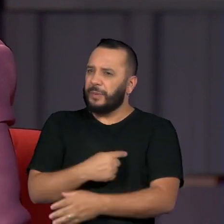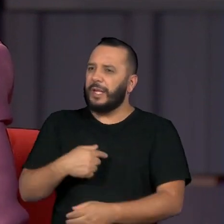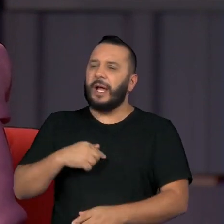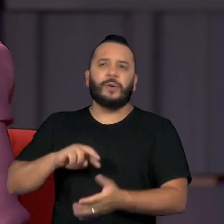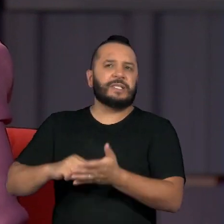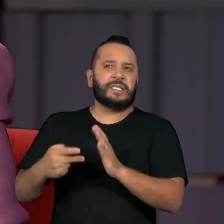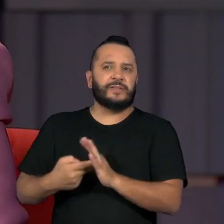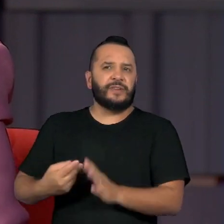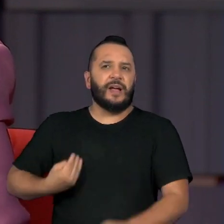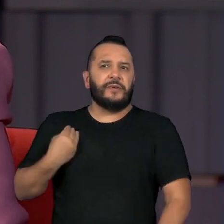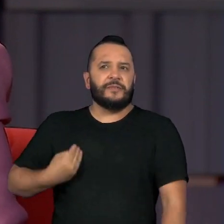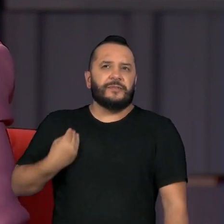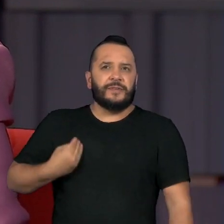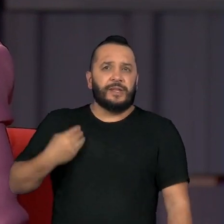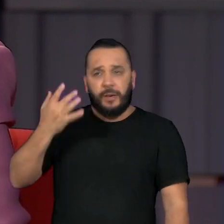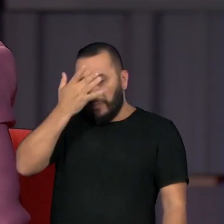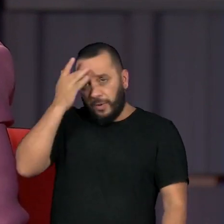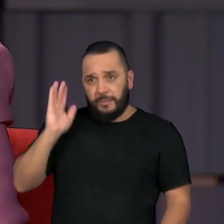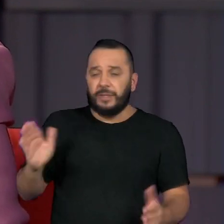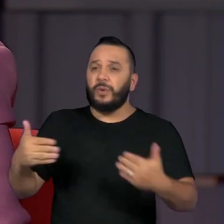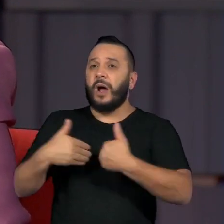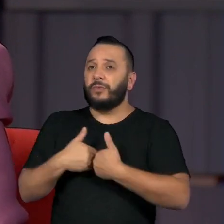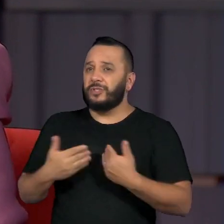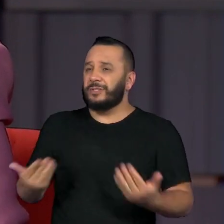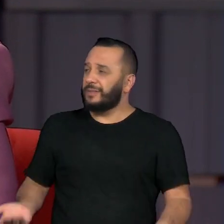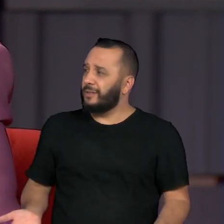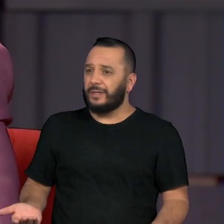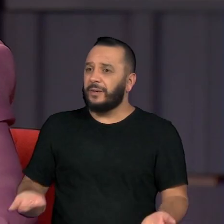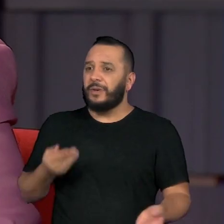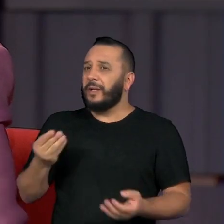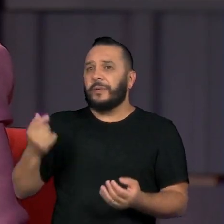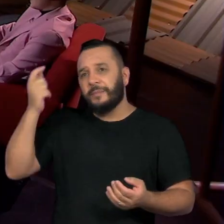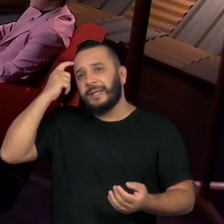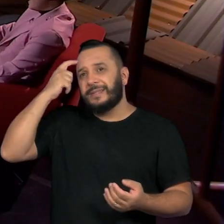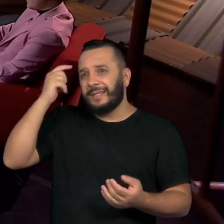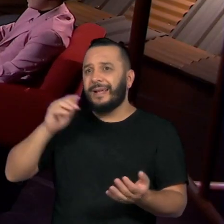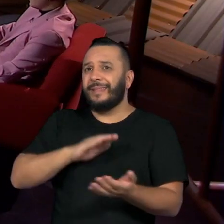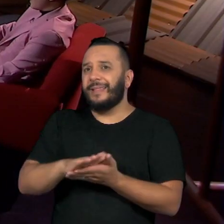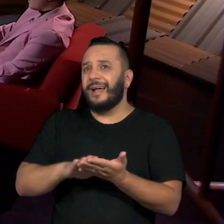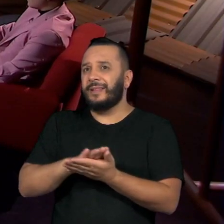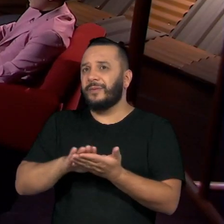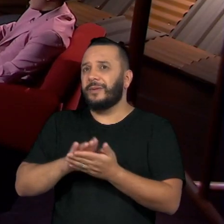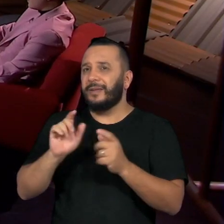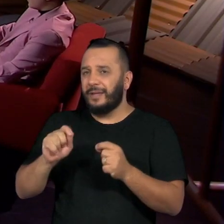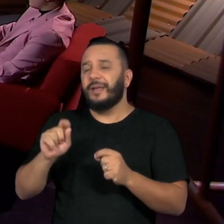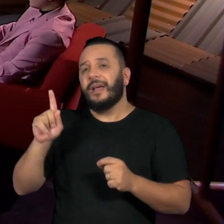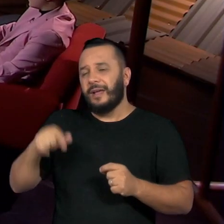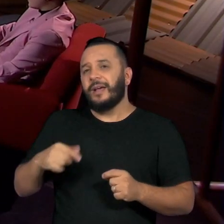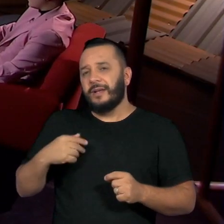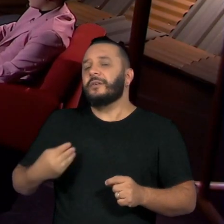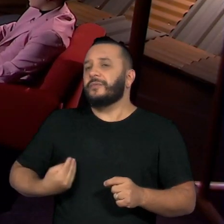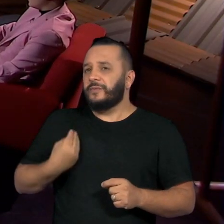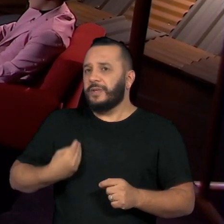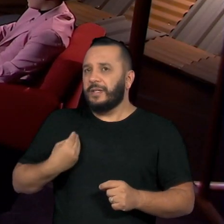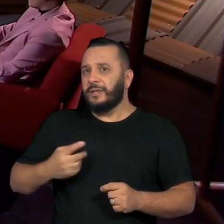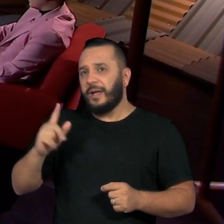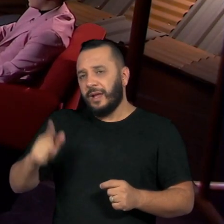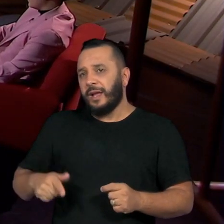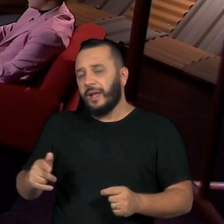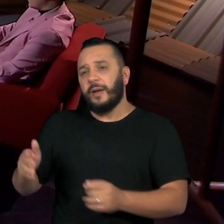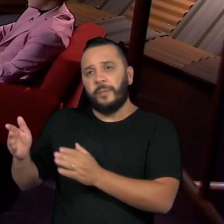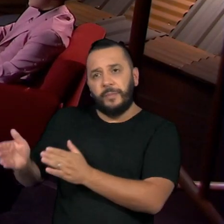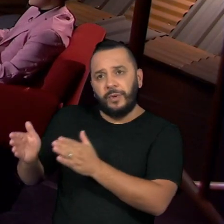pergunta filosófica para uma pessoa autista literal e eu não consigo pensar em nada além de é o resultado de um processo